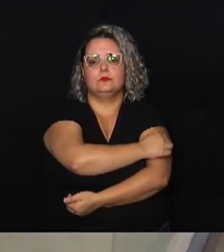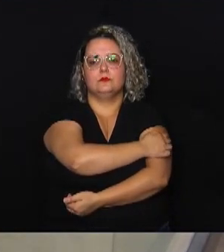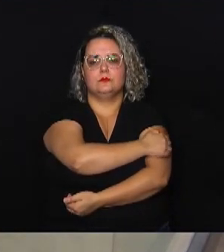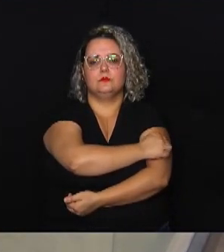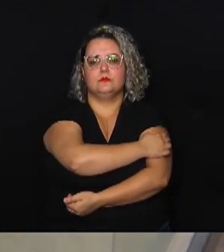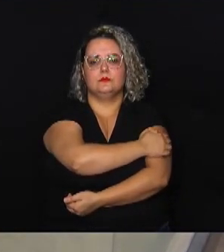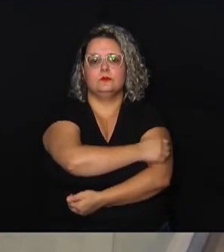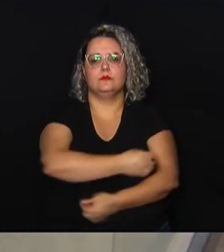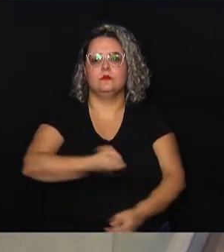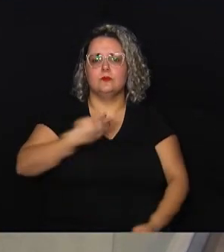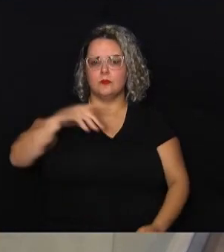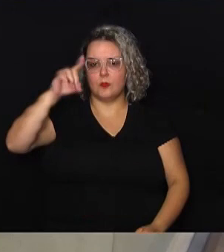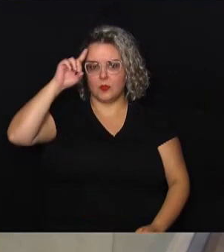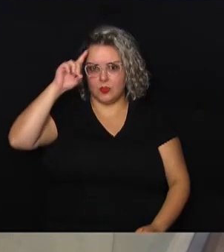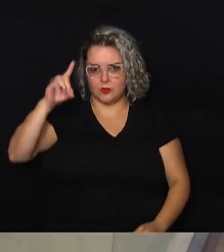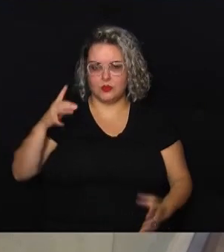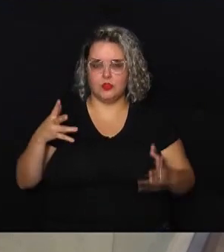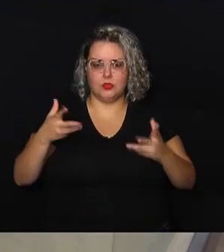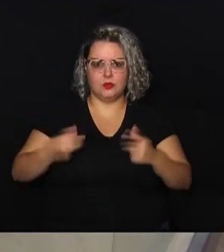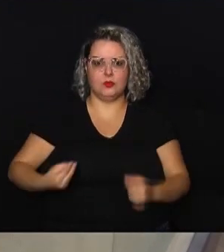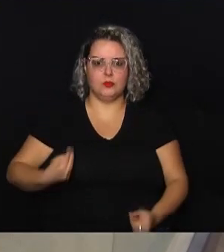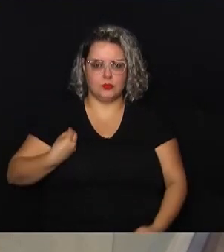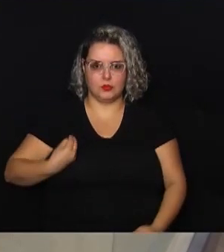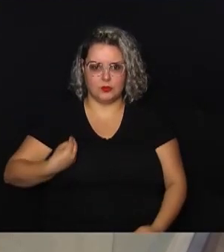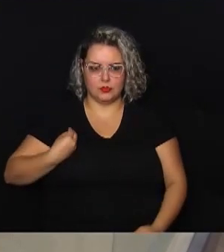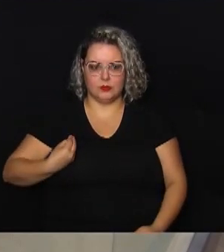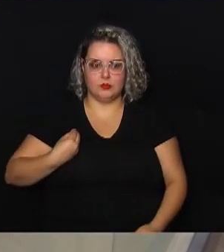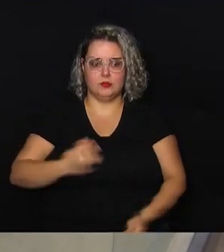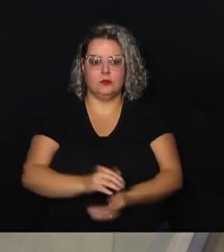Bom dia a todos os presentes,